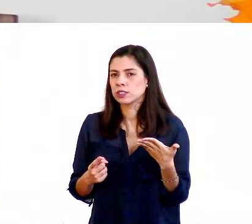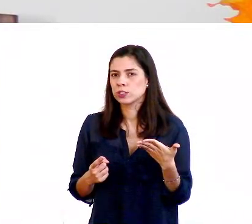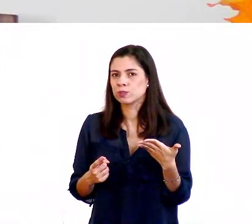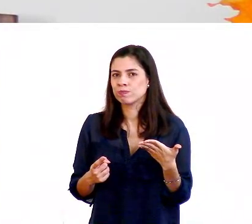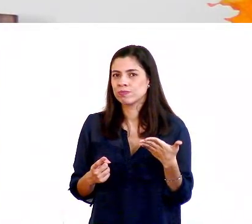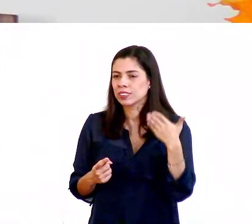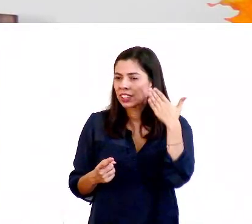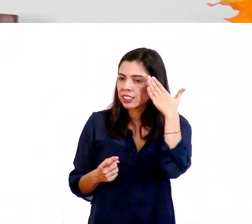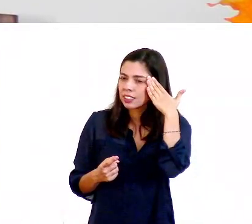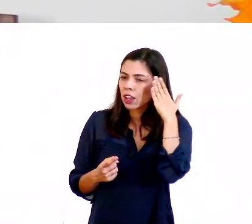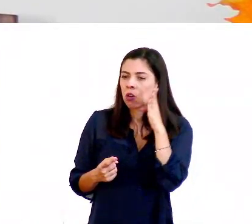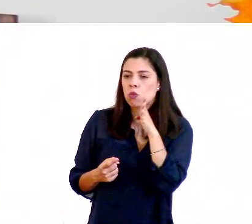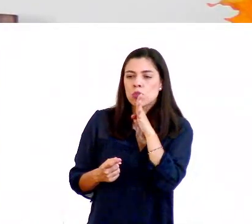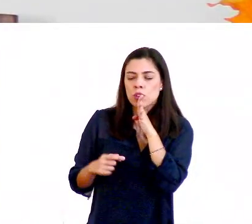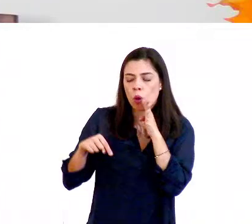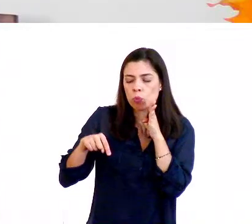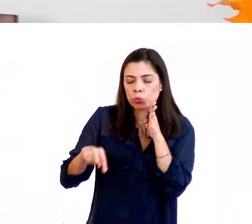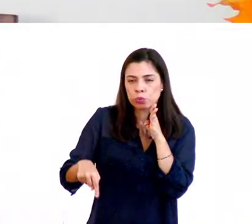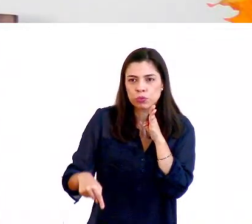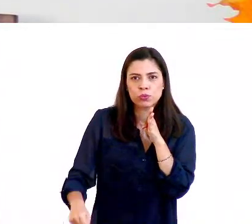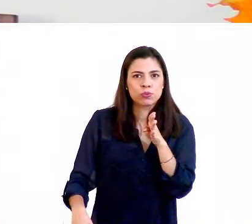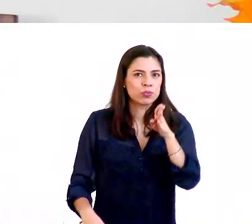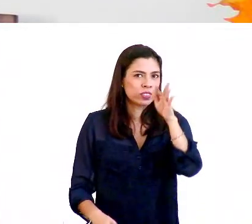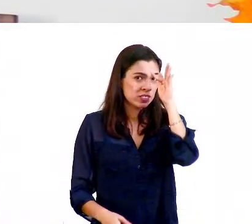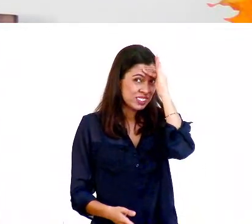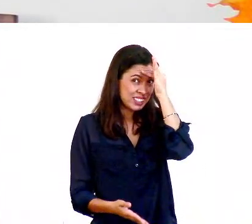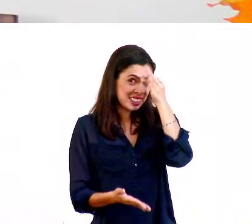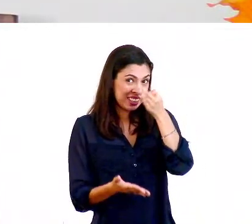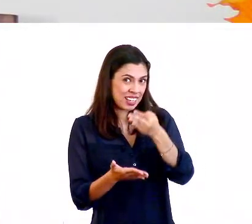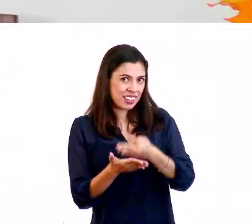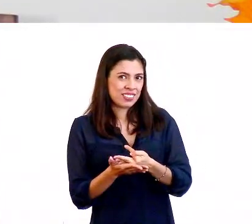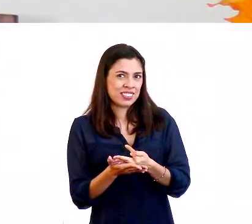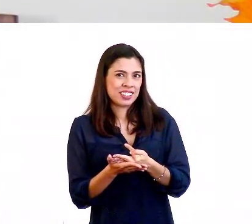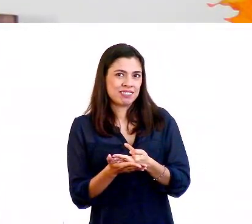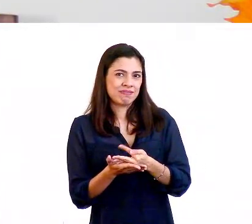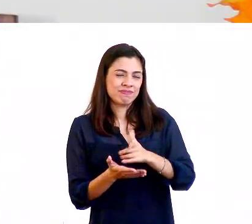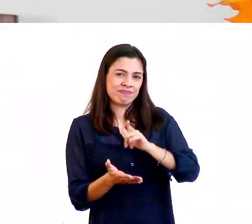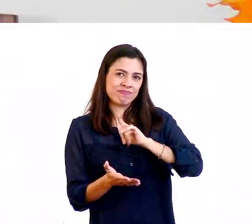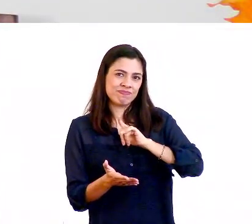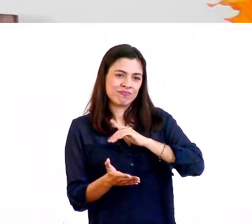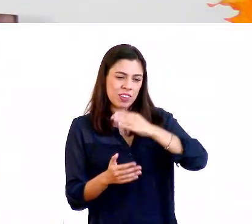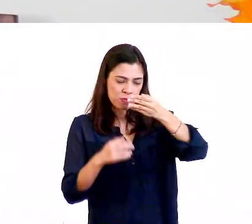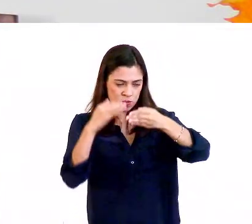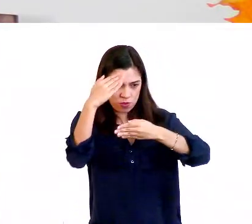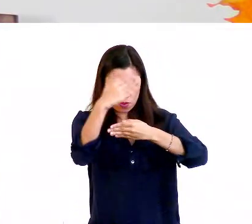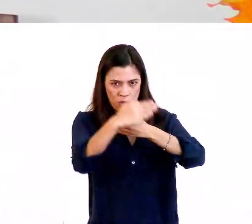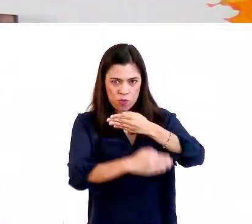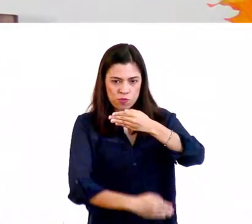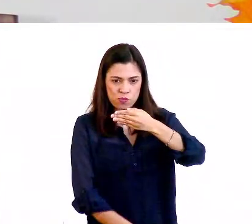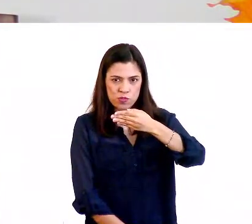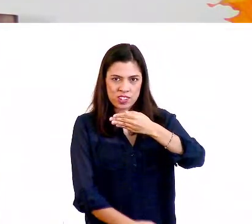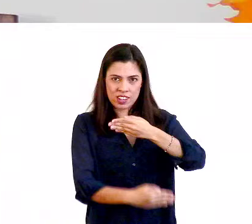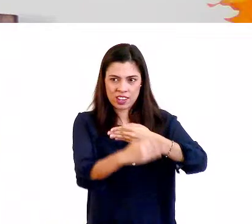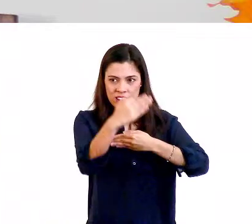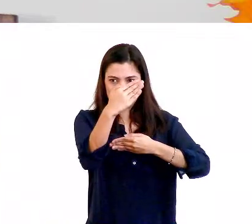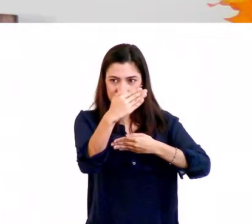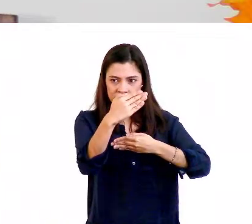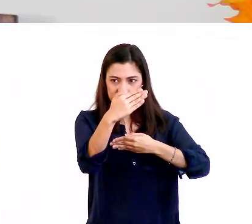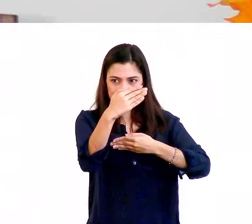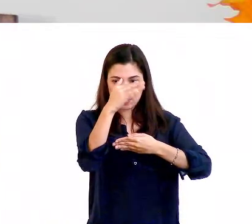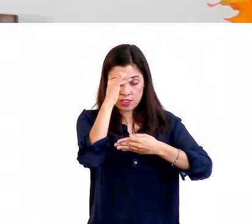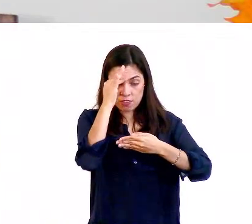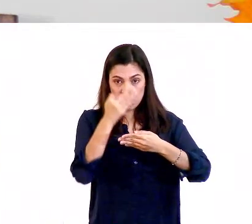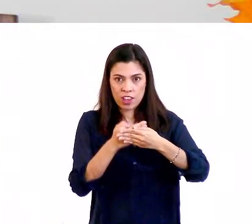do maligno. E algumas pessoas se escondem de uma forma mais eficiente atrás desse escudo